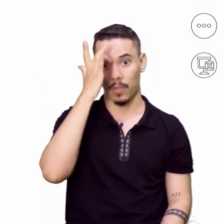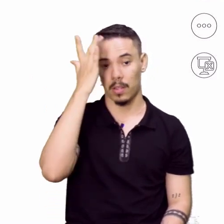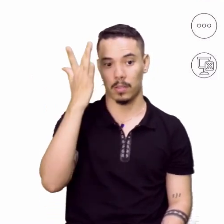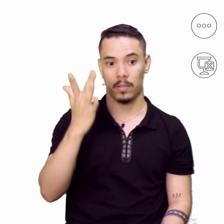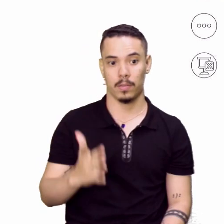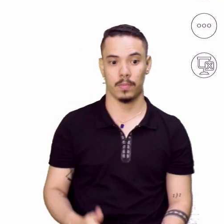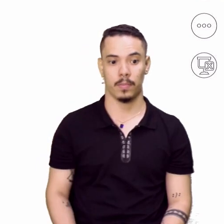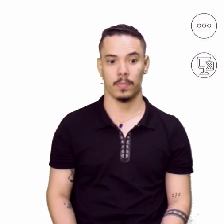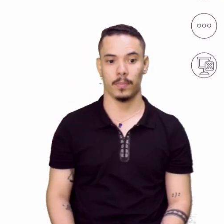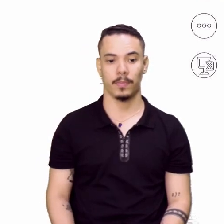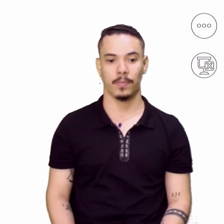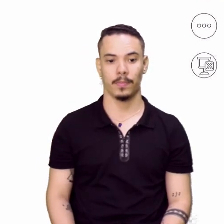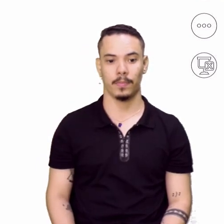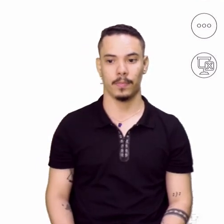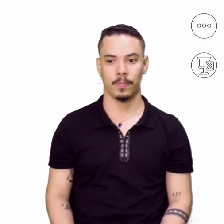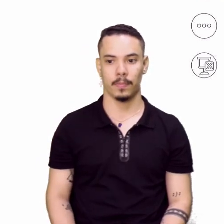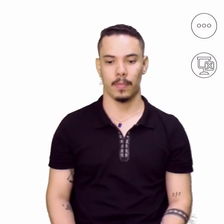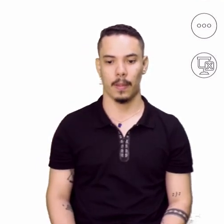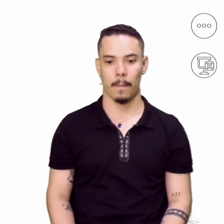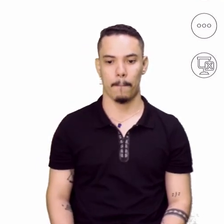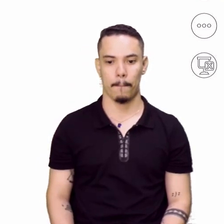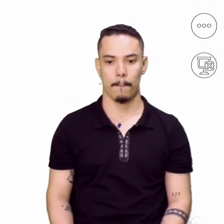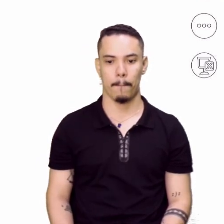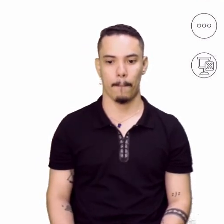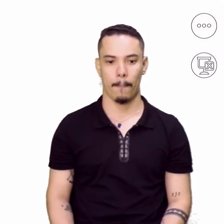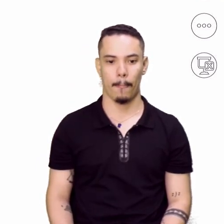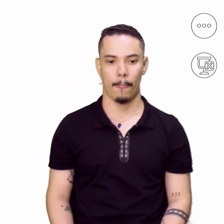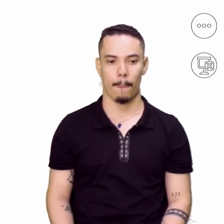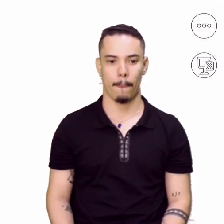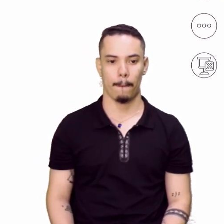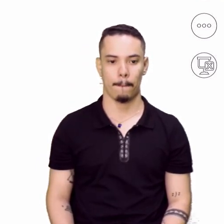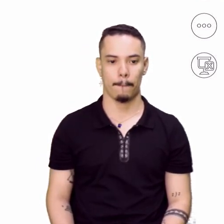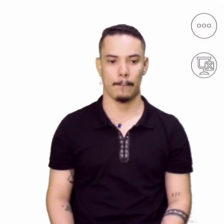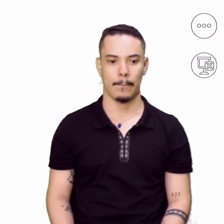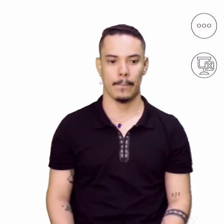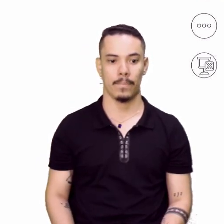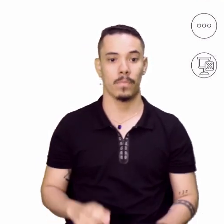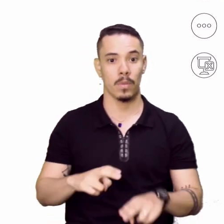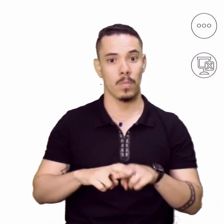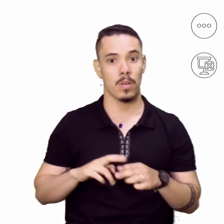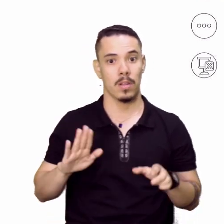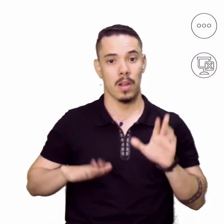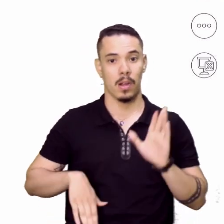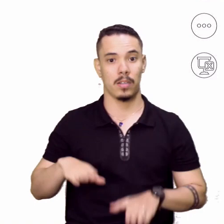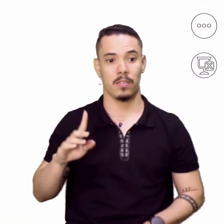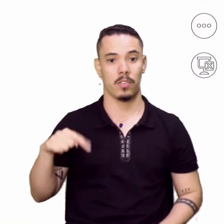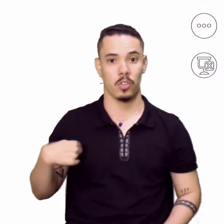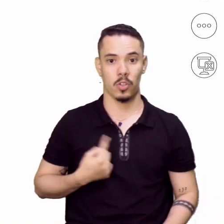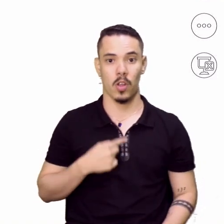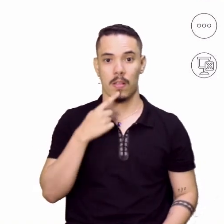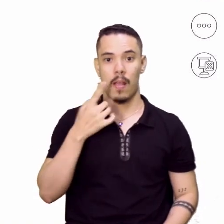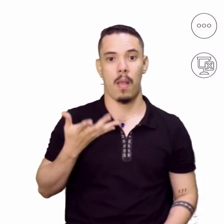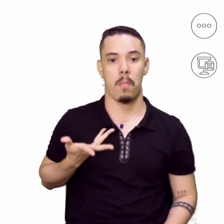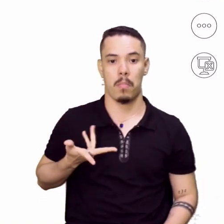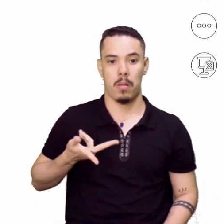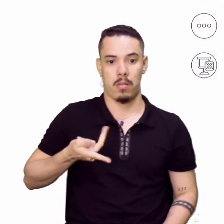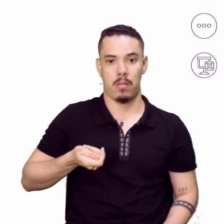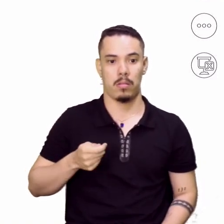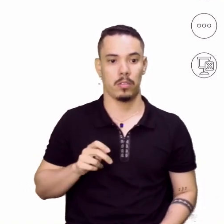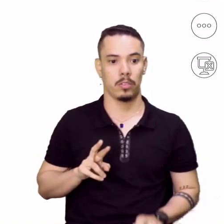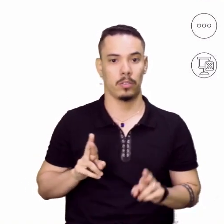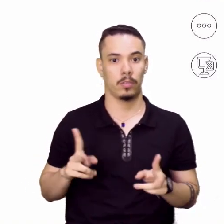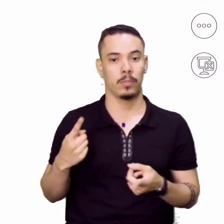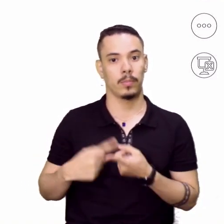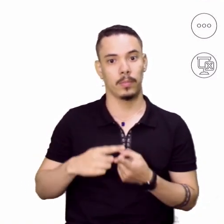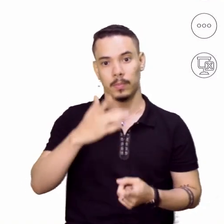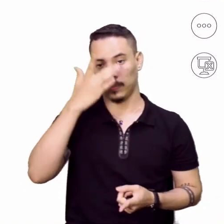want é porque a gente né fala uma outra língua então a gente também não tem certas habilidades linguísticas que pessoas